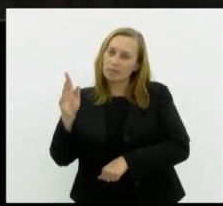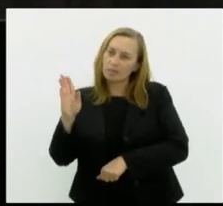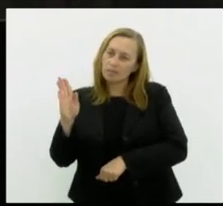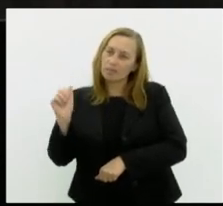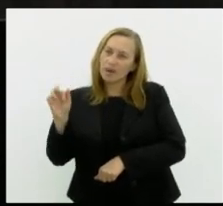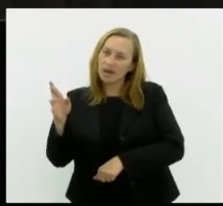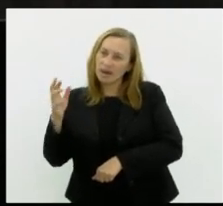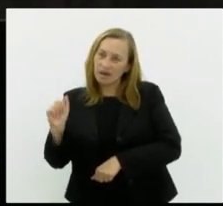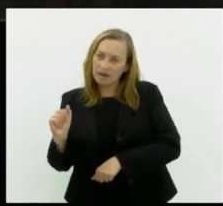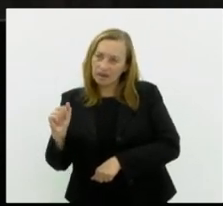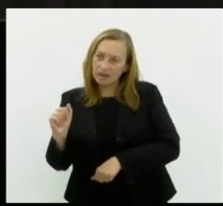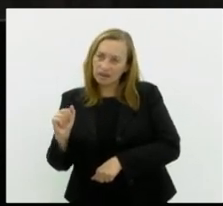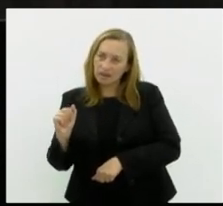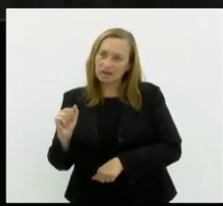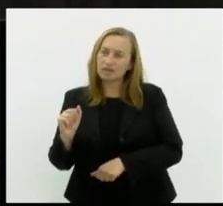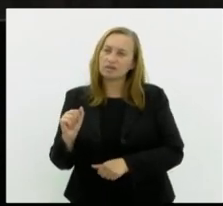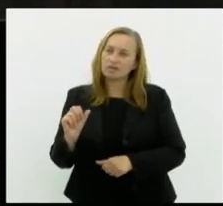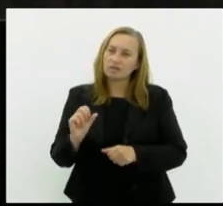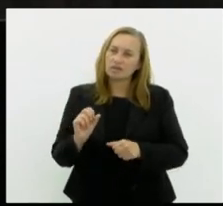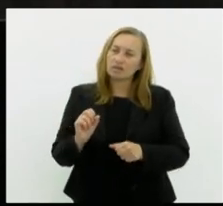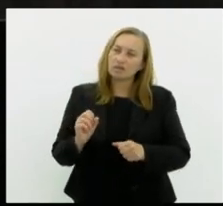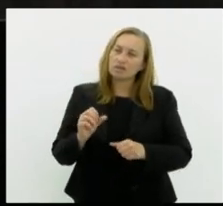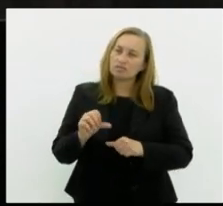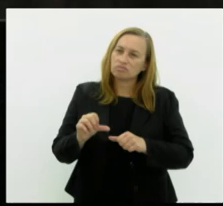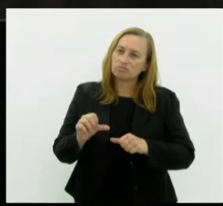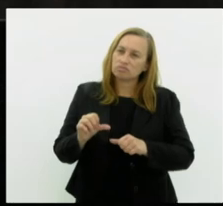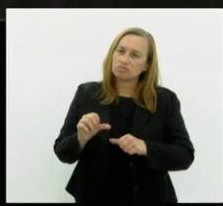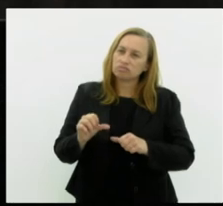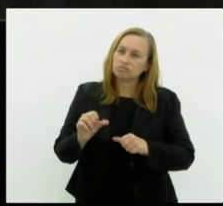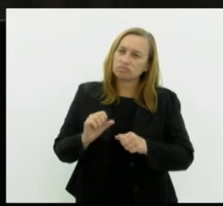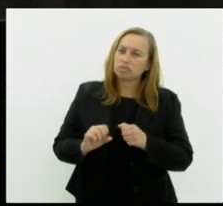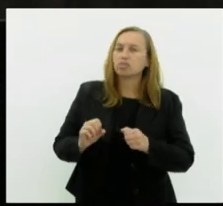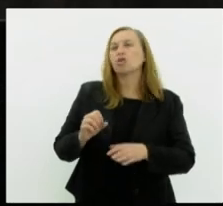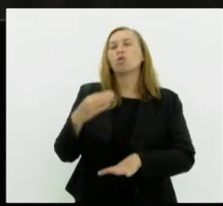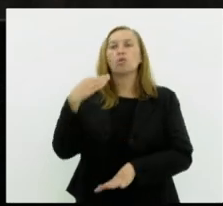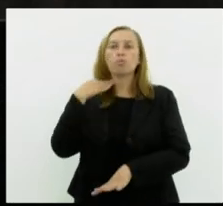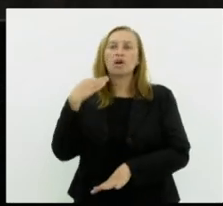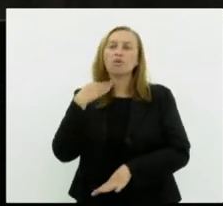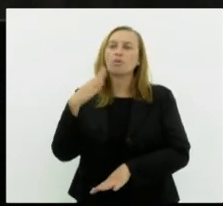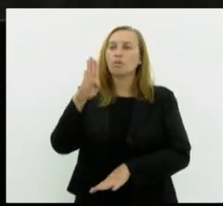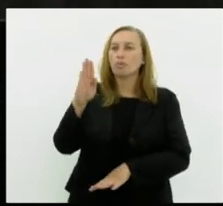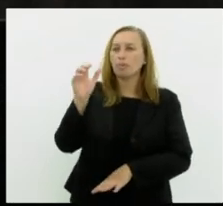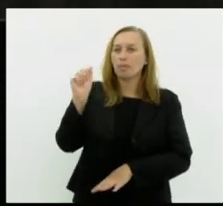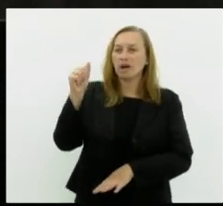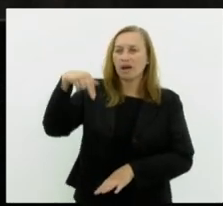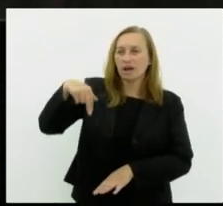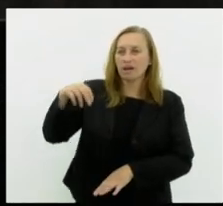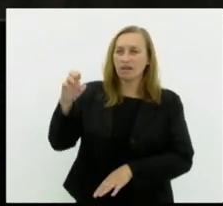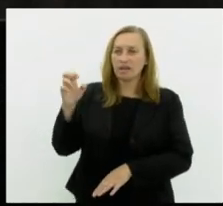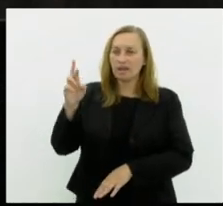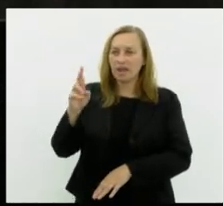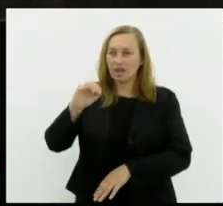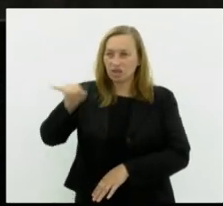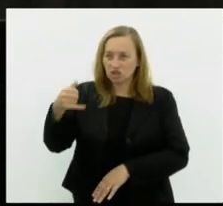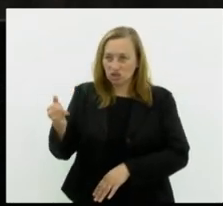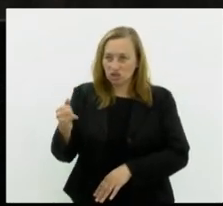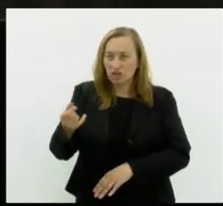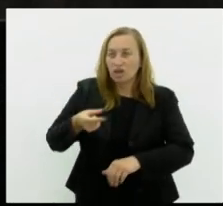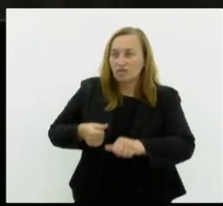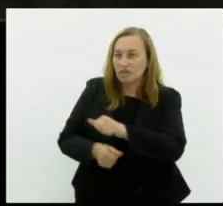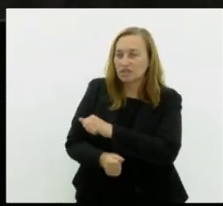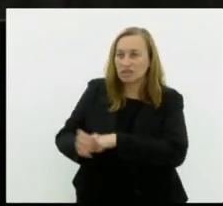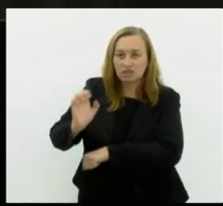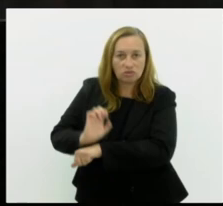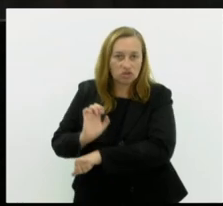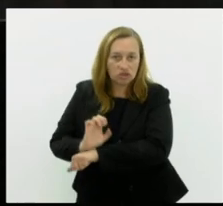chamar Banerje. O que, que os bancos estaduais faziam? Financiavam o Estado. Quando o Estado